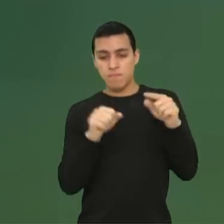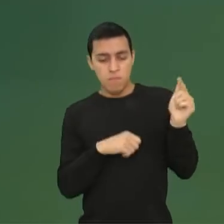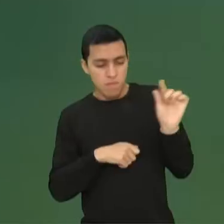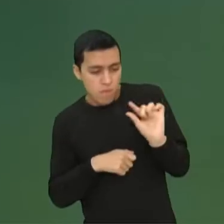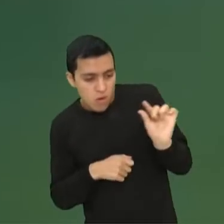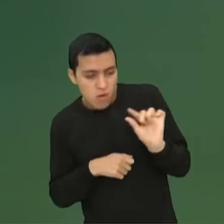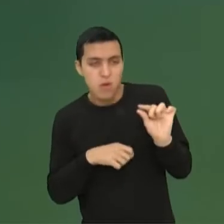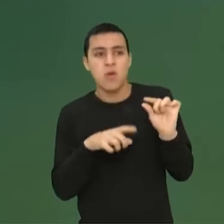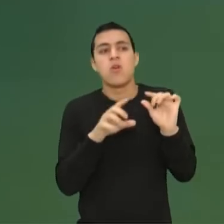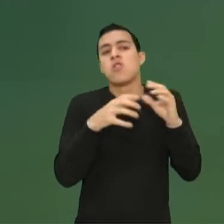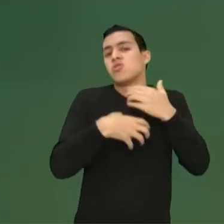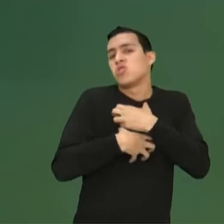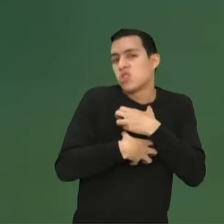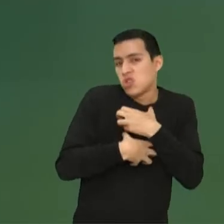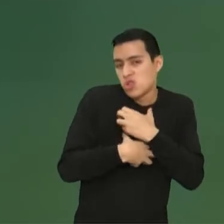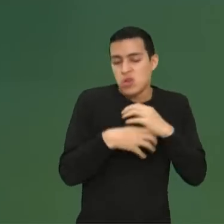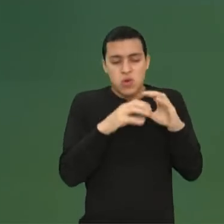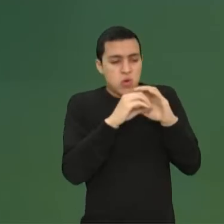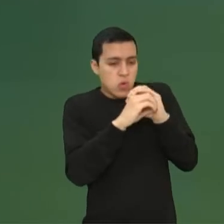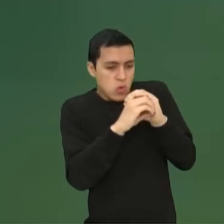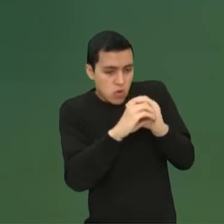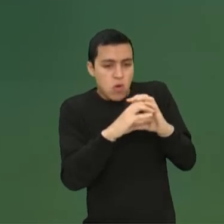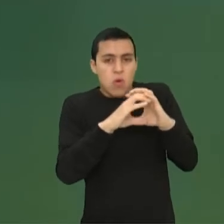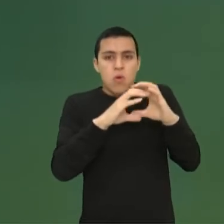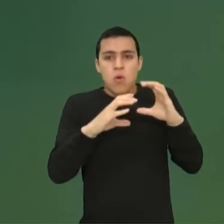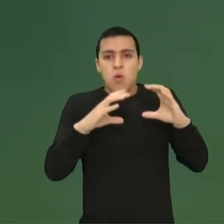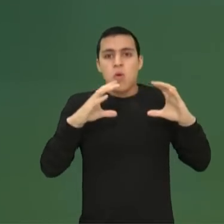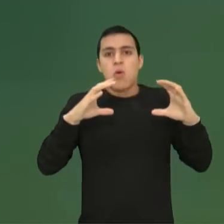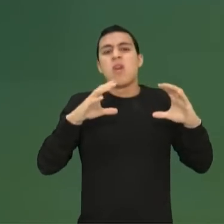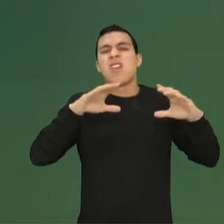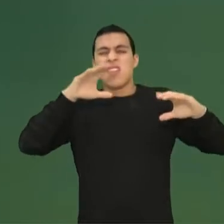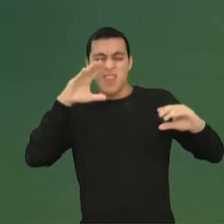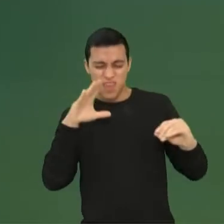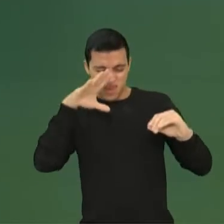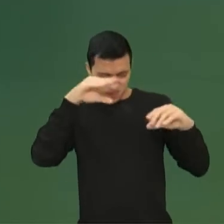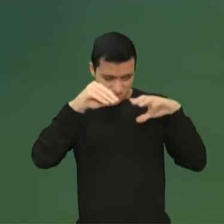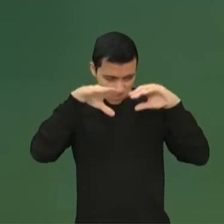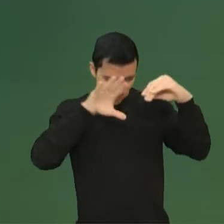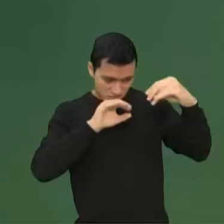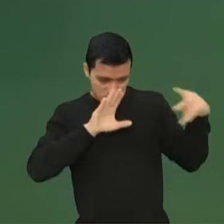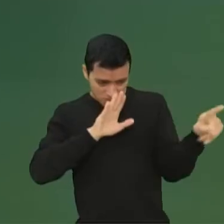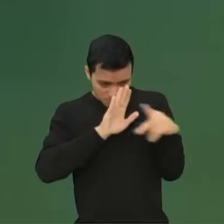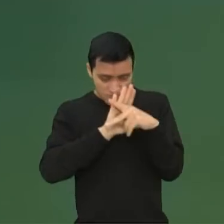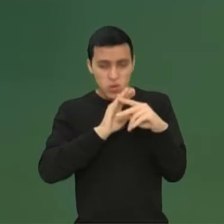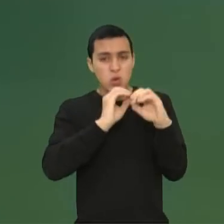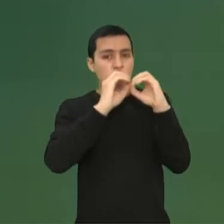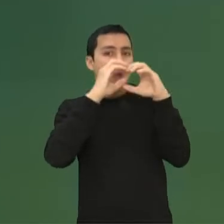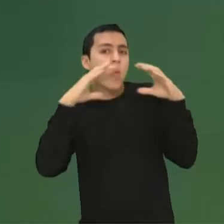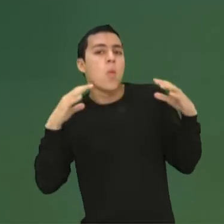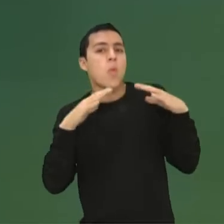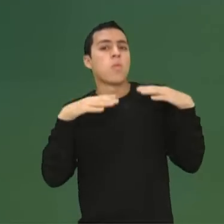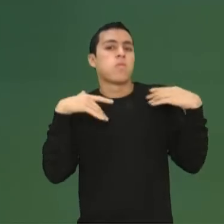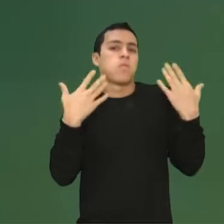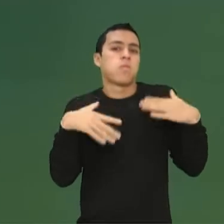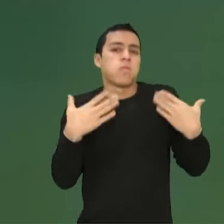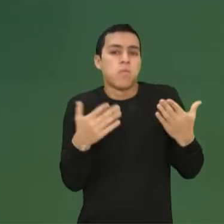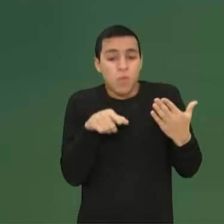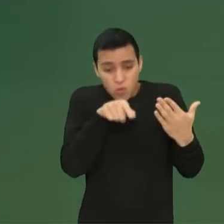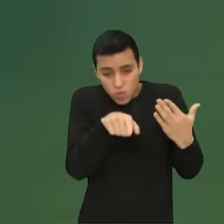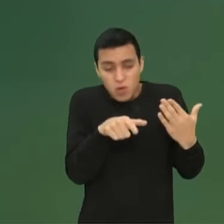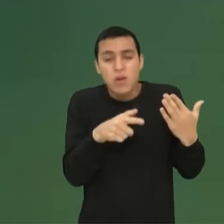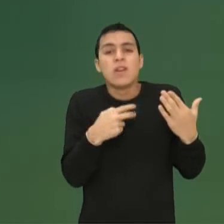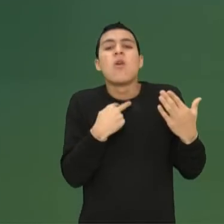pouquinho, ela fica com volume. E conforme eu vou mexendo nesta bexiga, o quanto